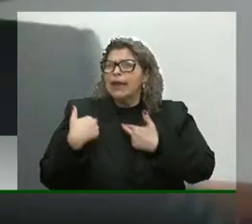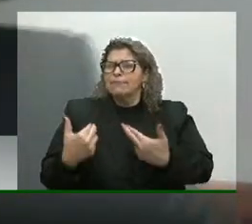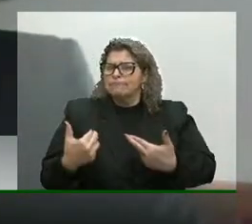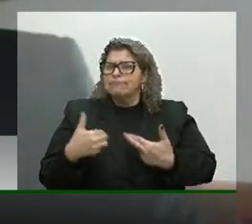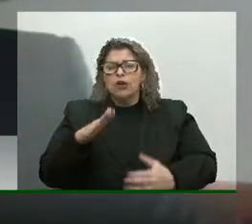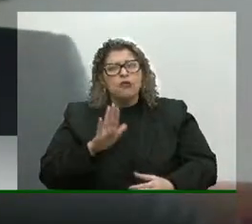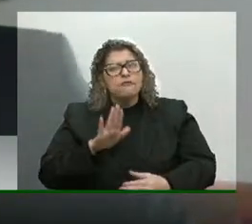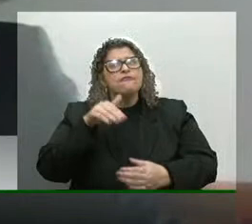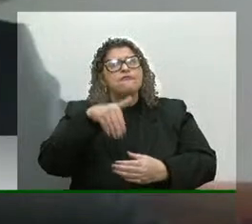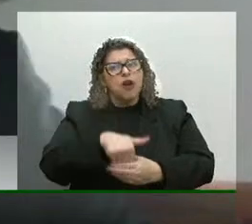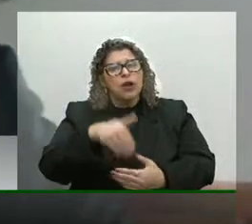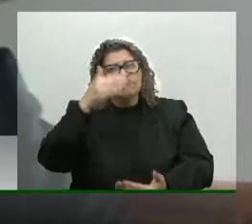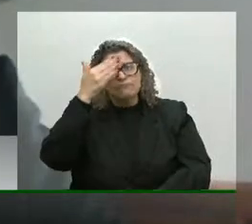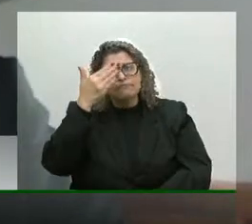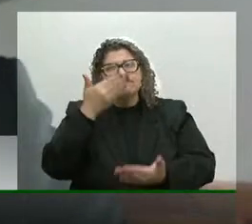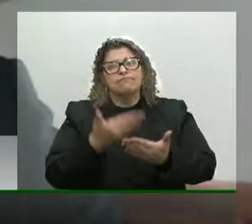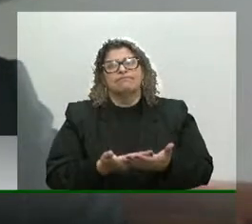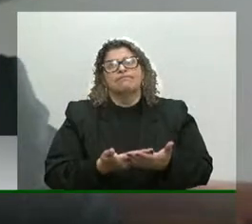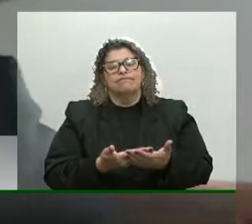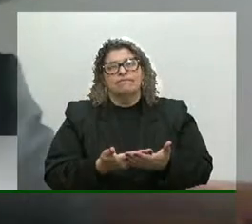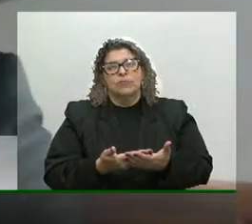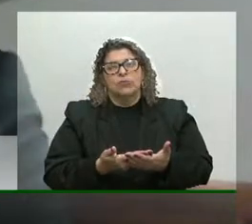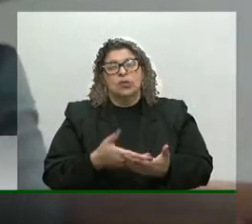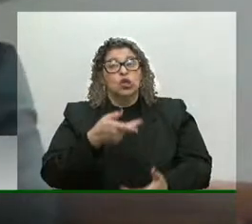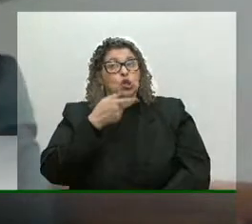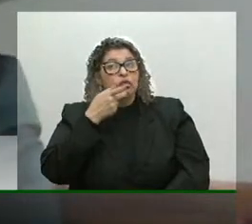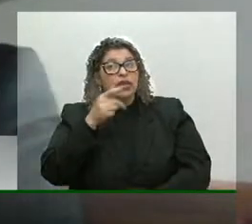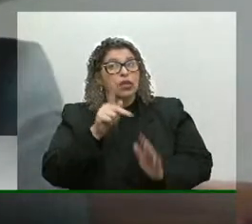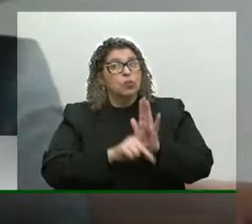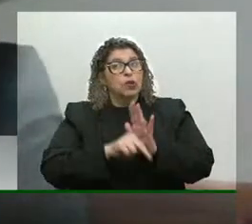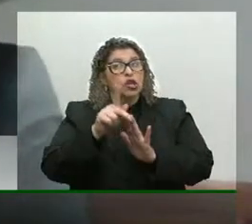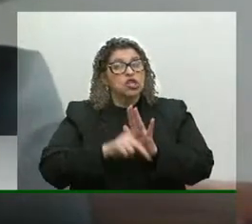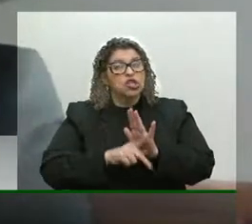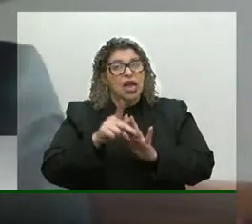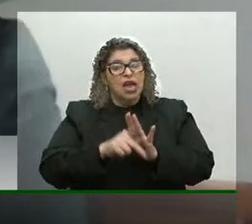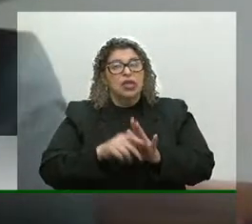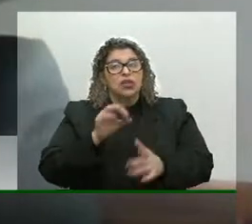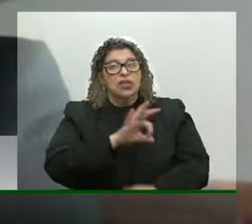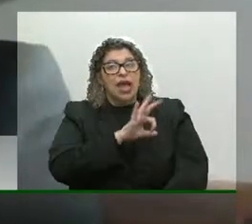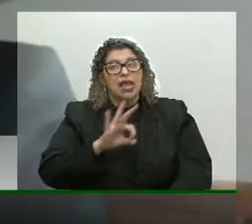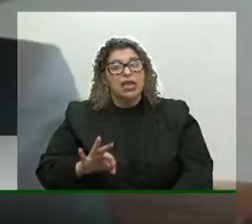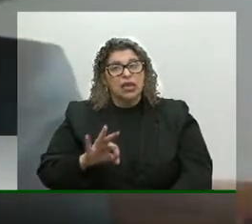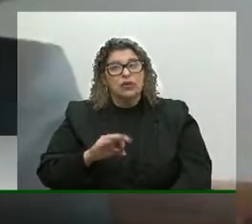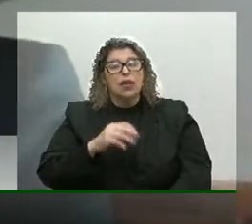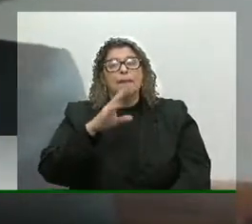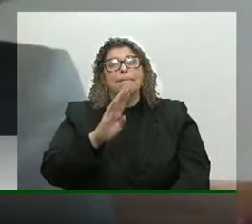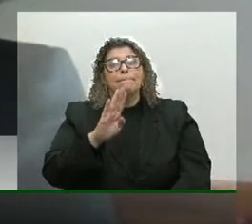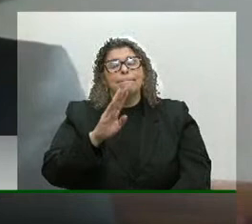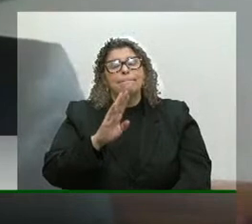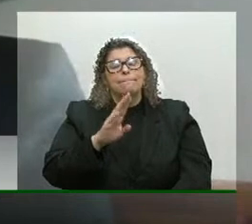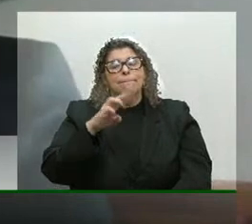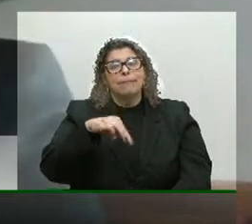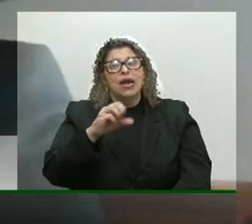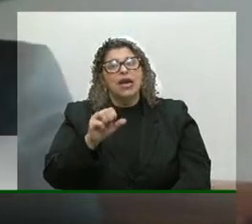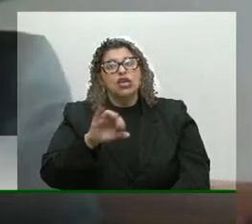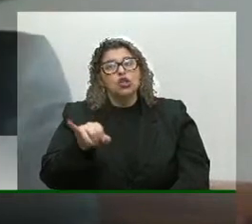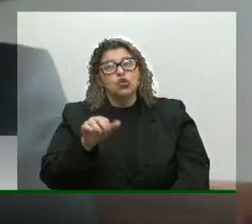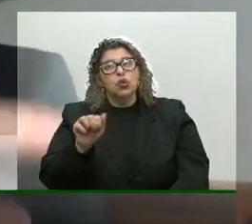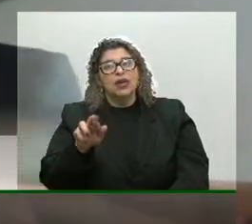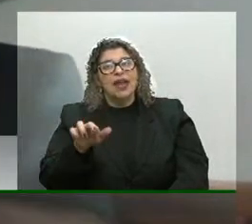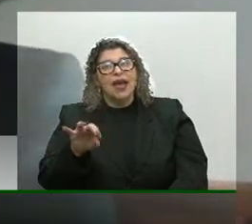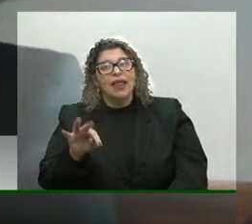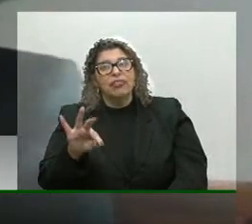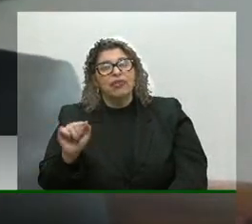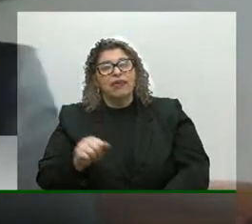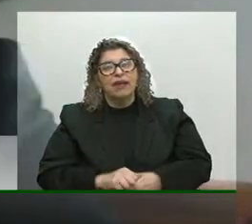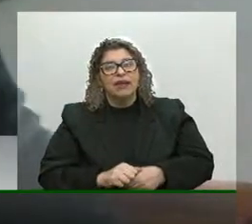um voto de confiança. Eu estou falando do projeto das alíquotas majoradas, ou para compreenderem melhor, o tarifaço